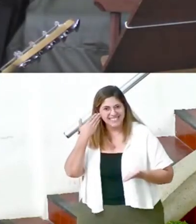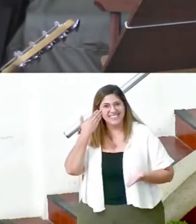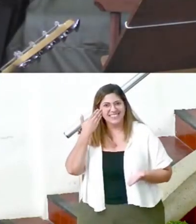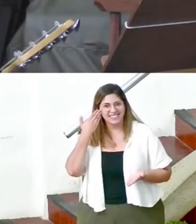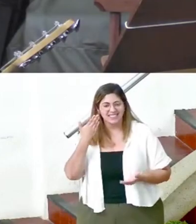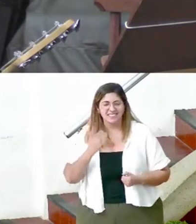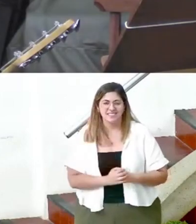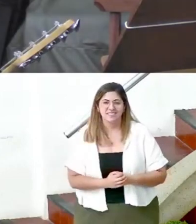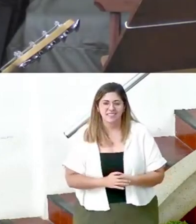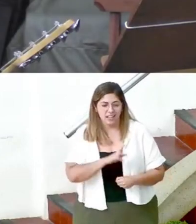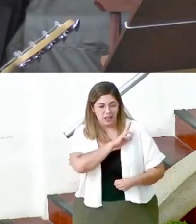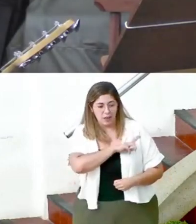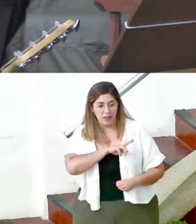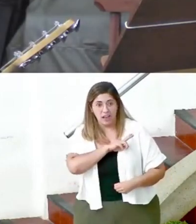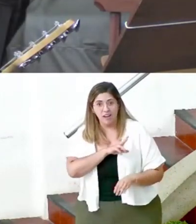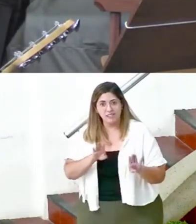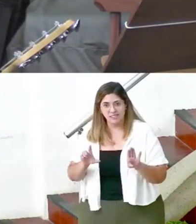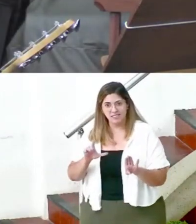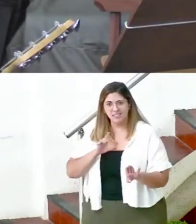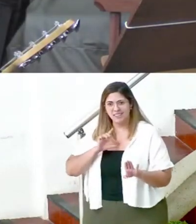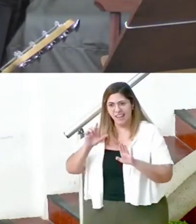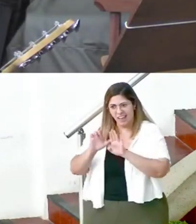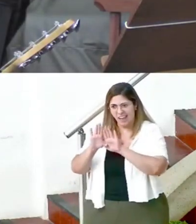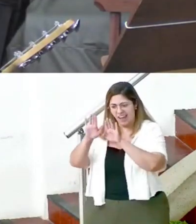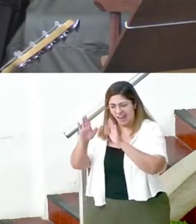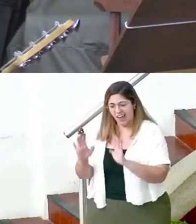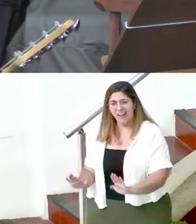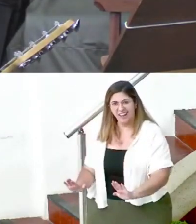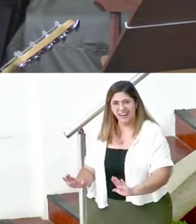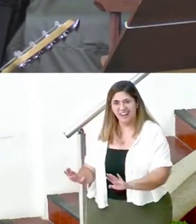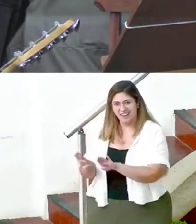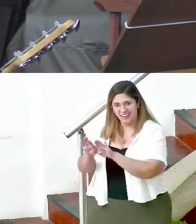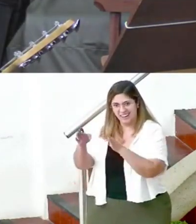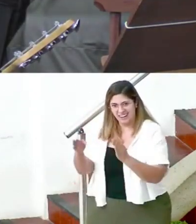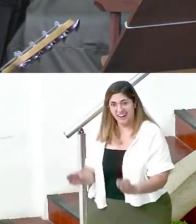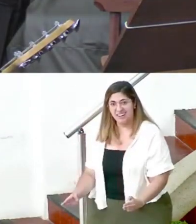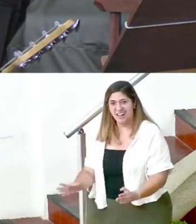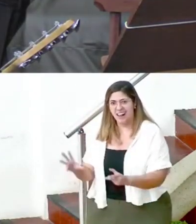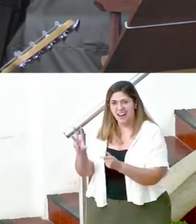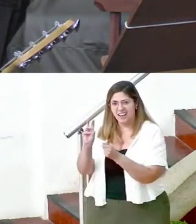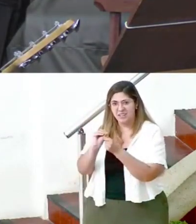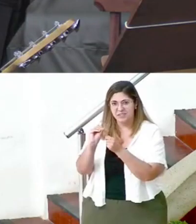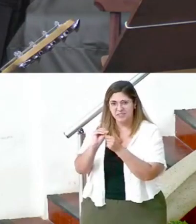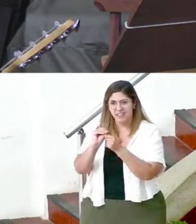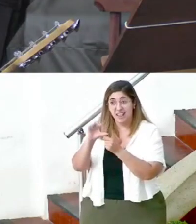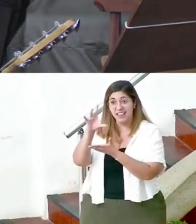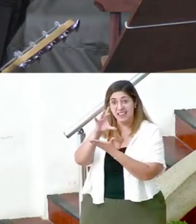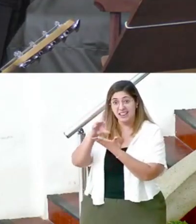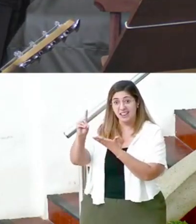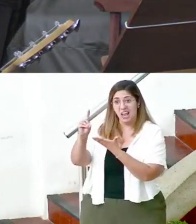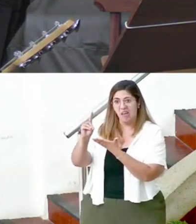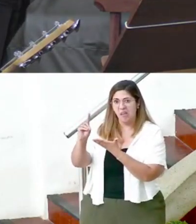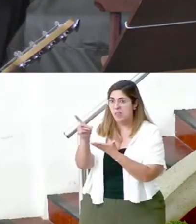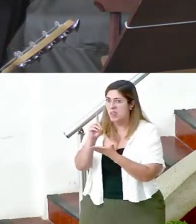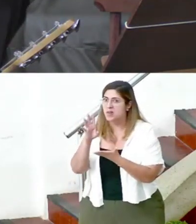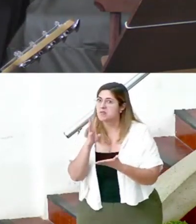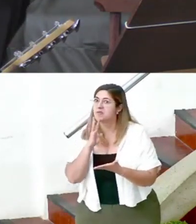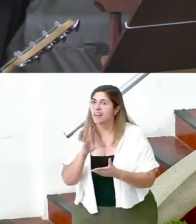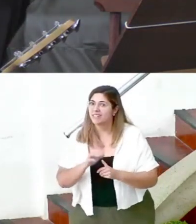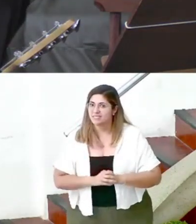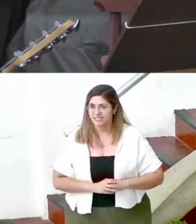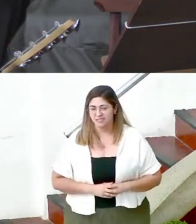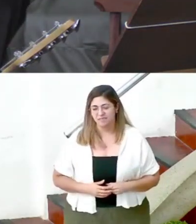desconhecido, e o Areopagita está ali ouvindo: ah, Deus desconhecido, Deus desconhecido. E Paulo diz: o Deus que vocês desconhecem